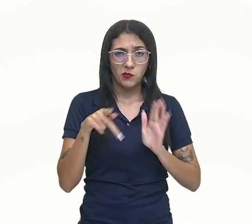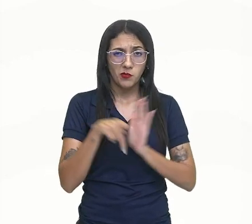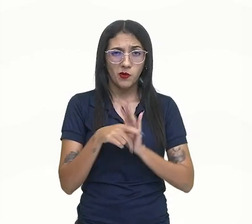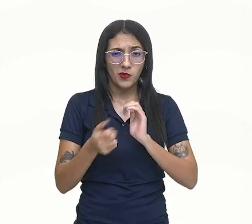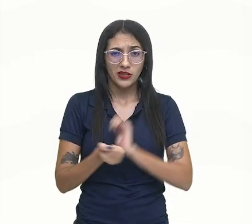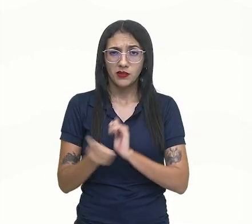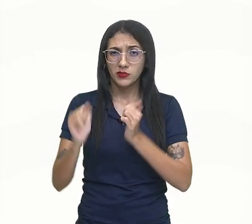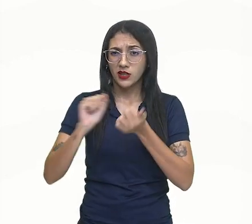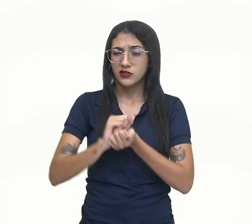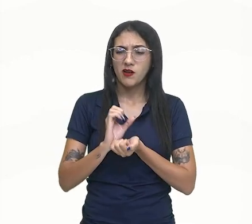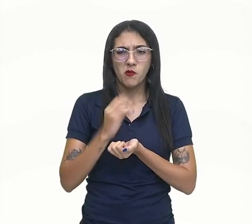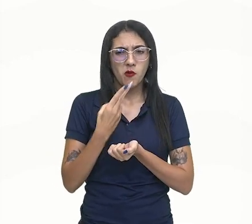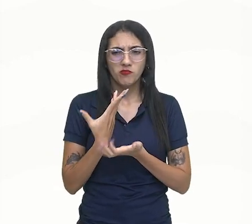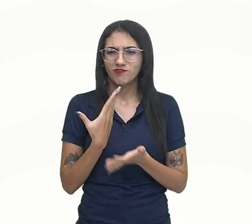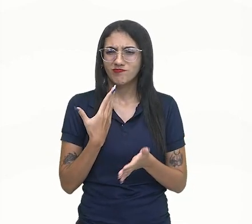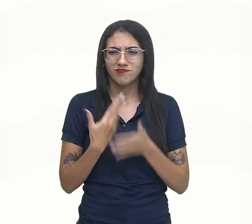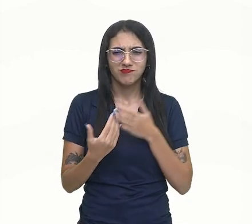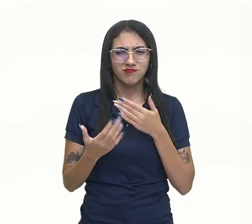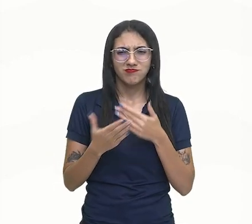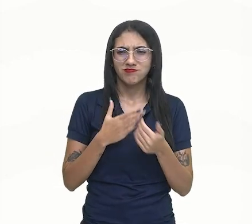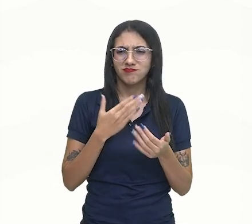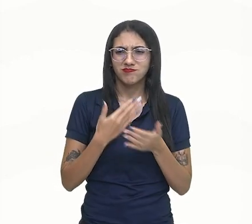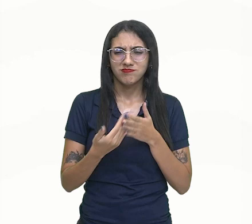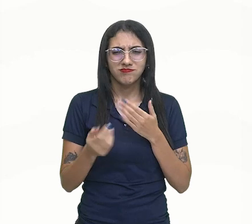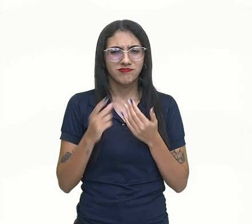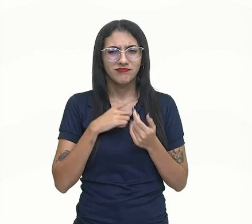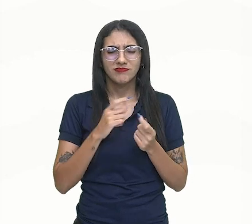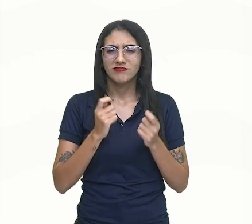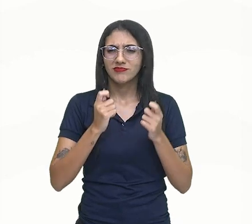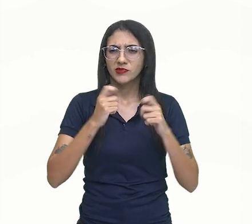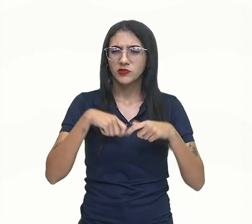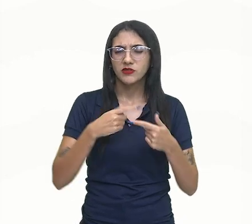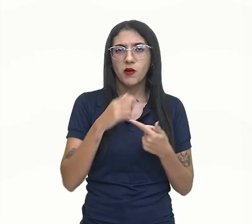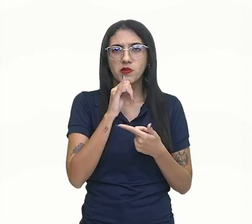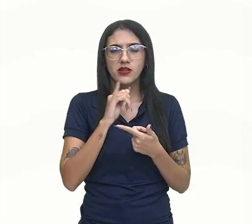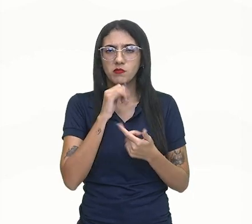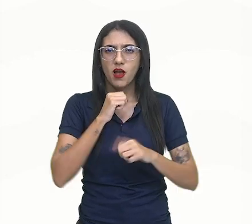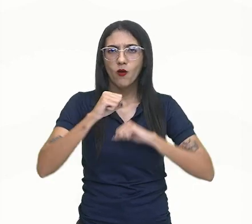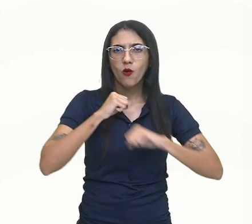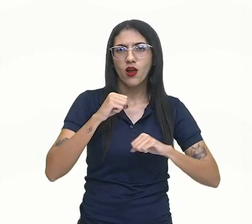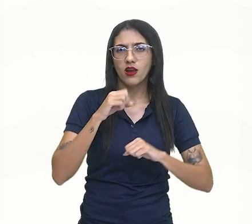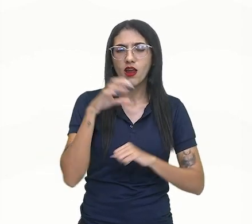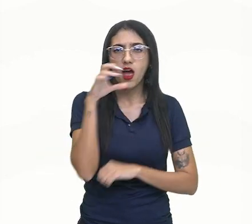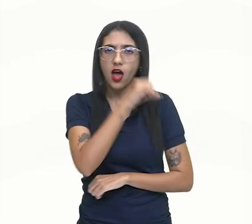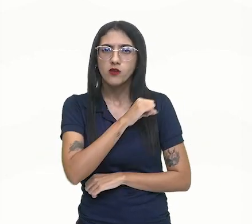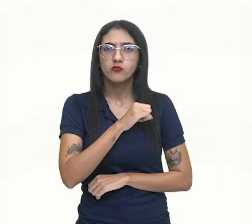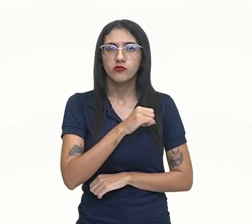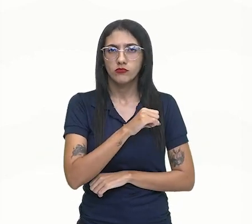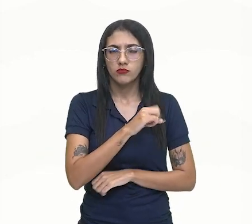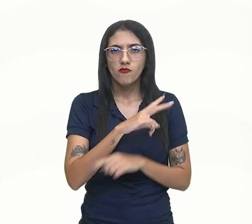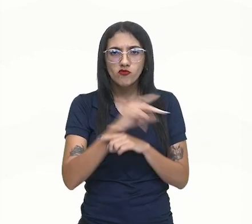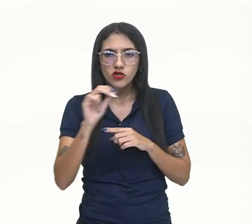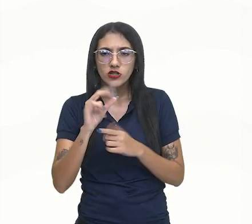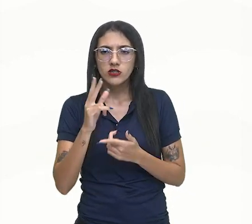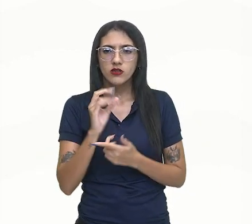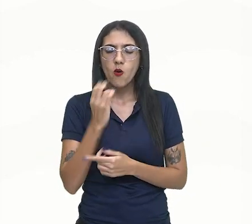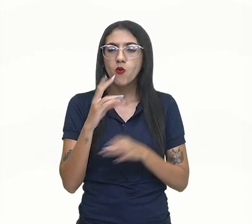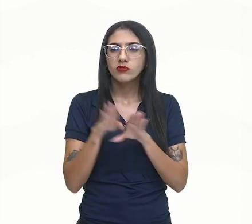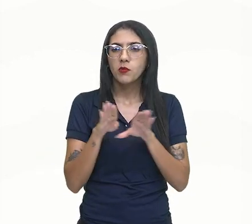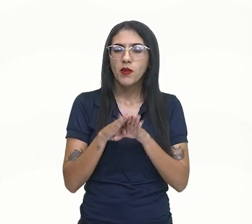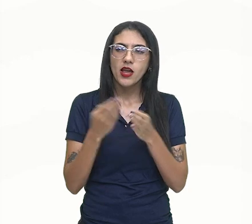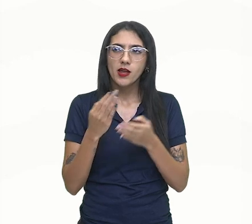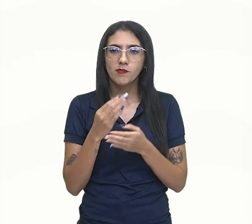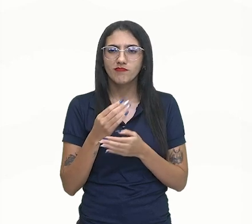adaptação, qualquer coisa, tipo, conseguia correr mais rápido, né, para fugir de uma presa, conseguia ali, como o pescoço